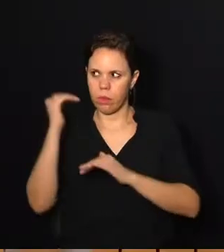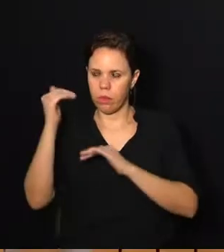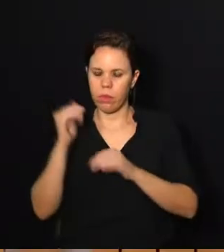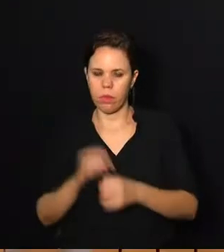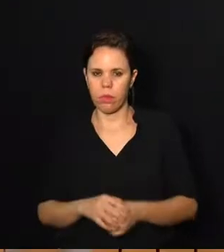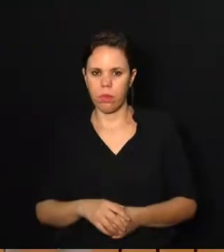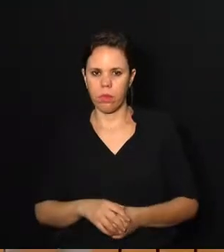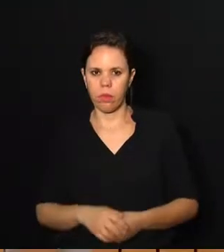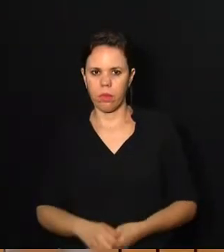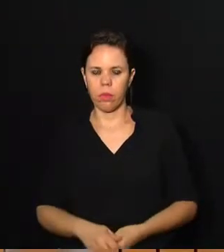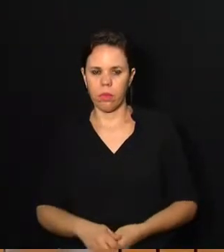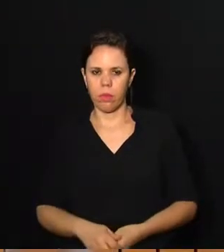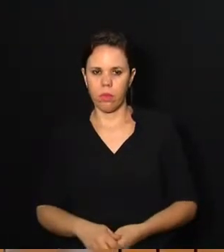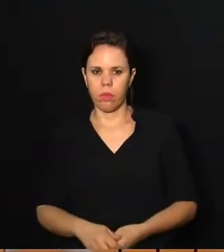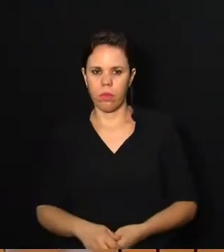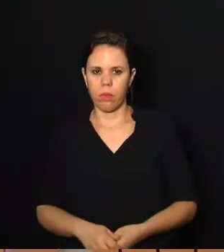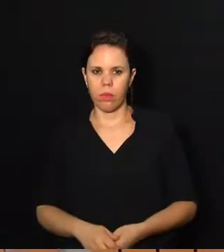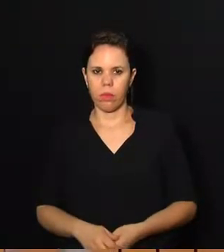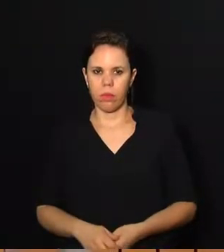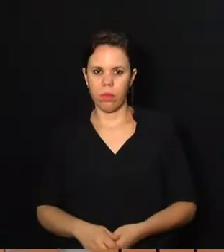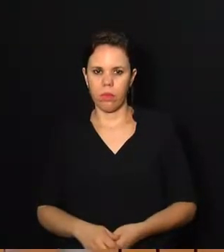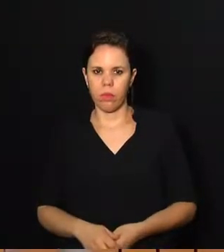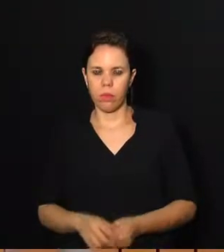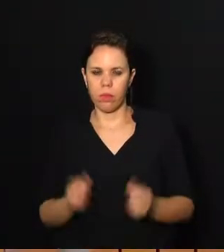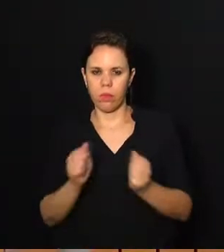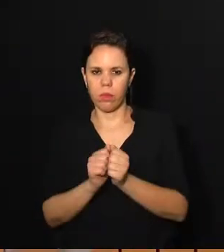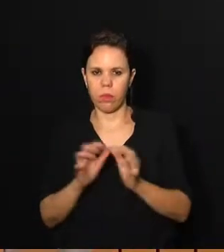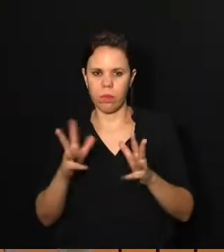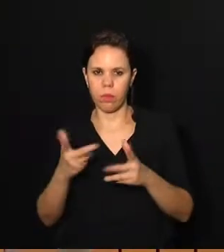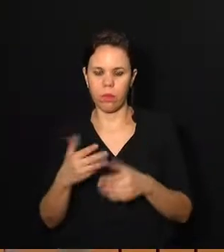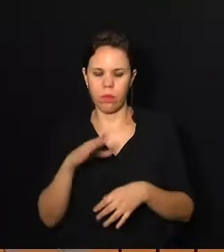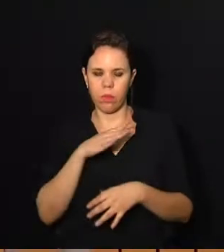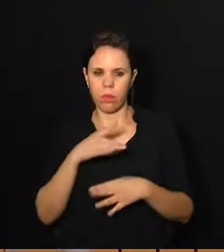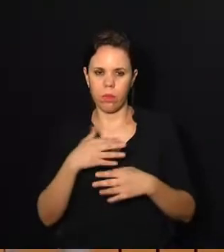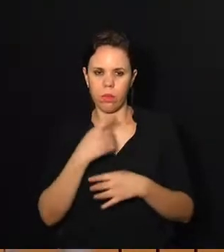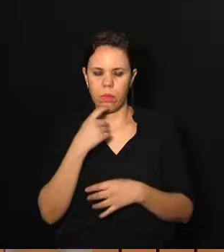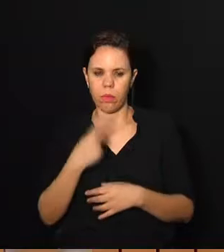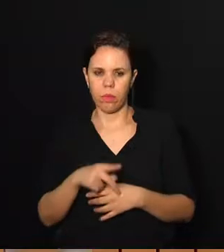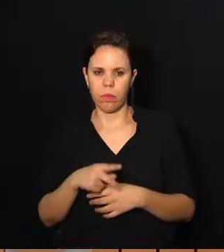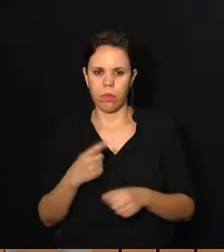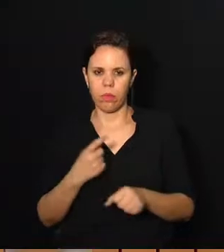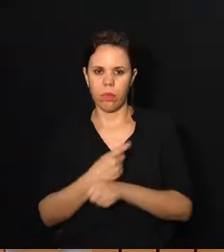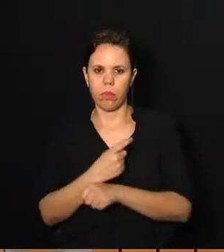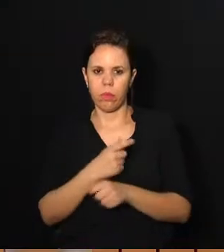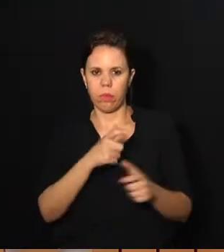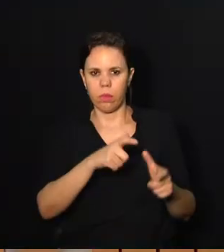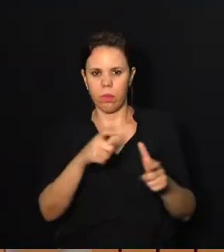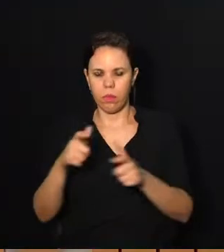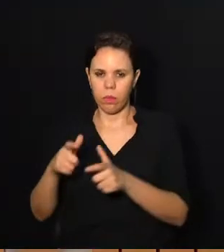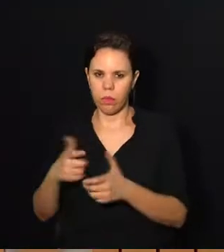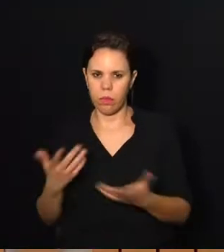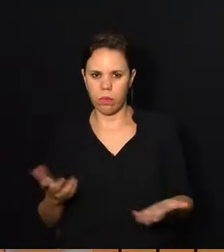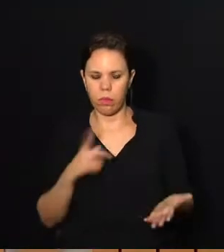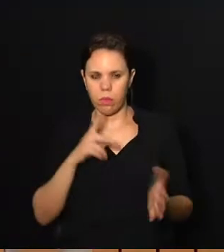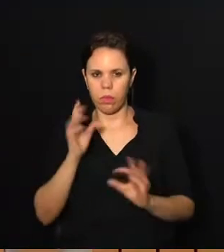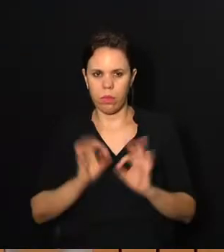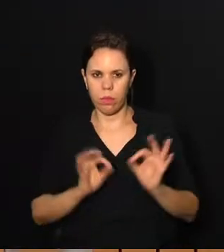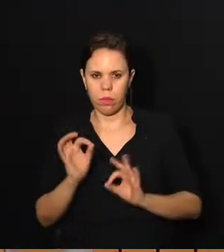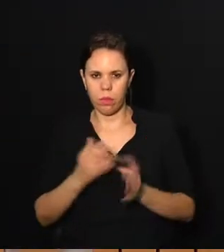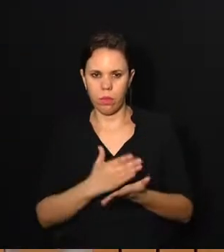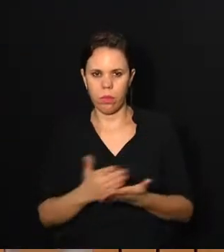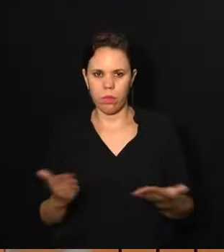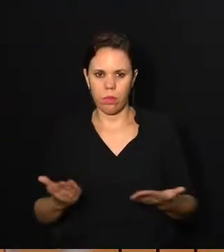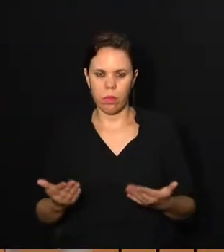adiantados mapeando a cidade de Campinas, para ter, né, descobrir outros lugares, porque é um projeto, está começando